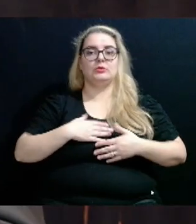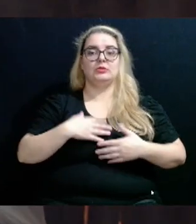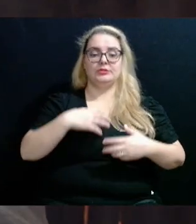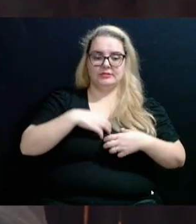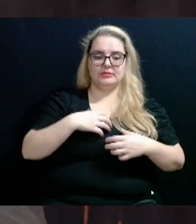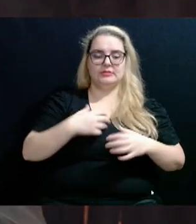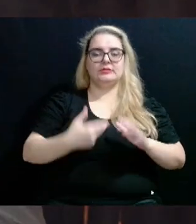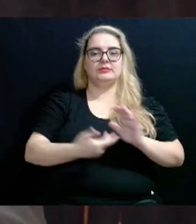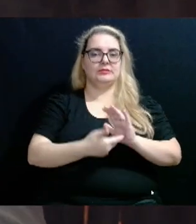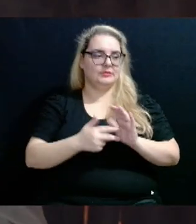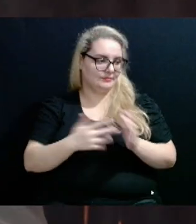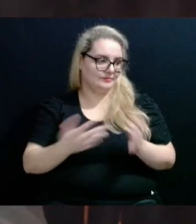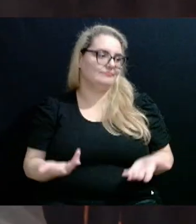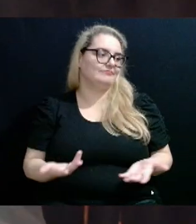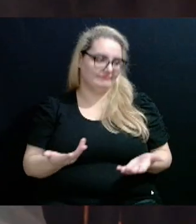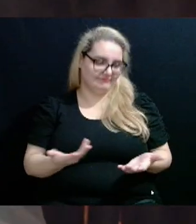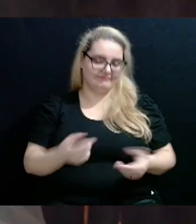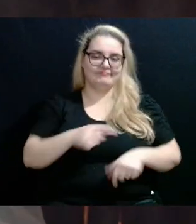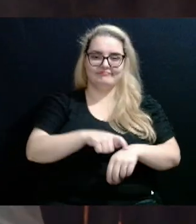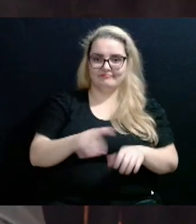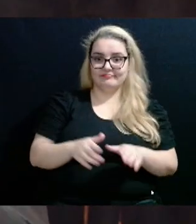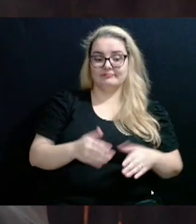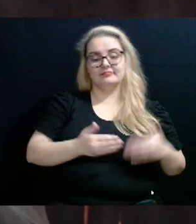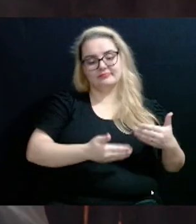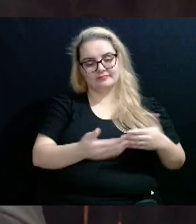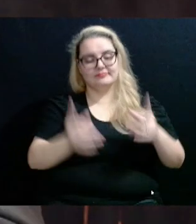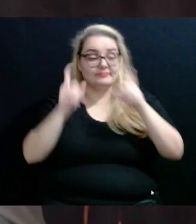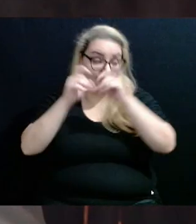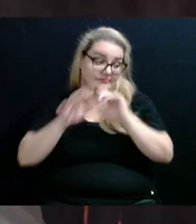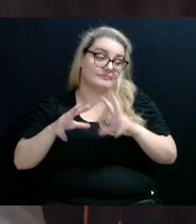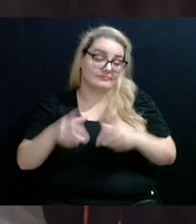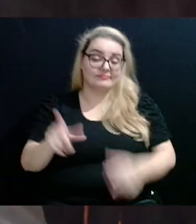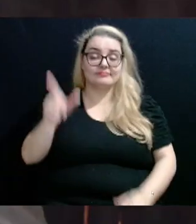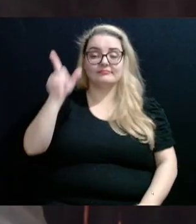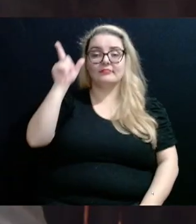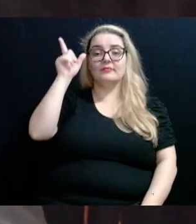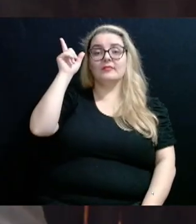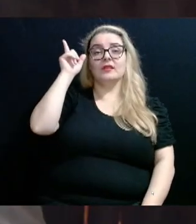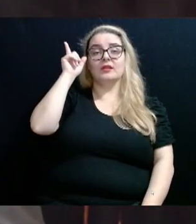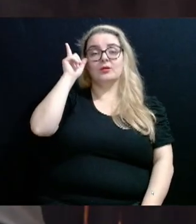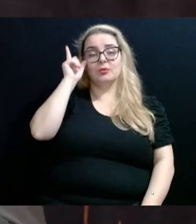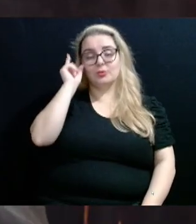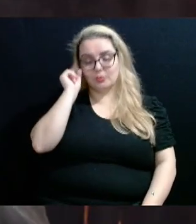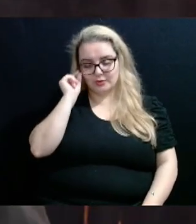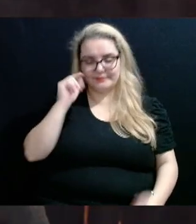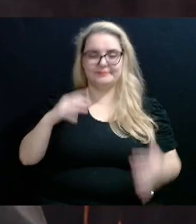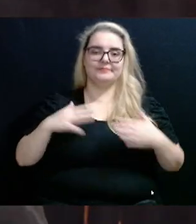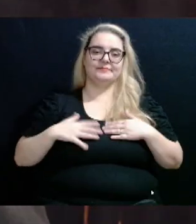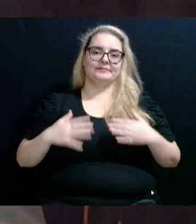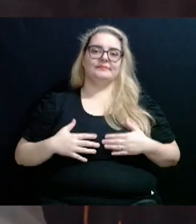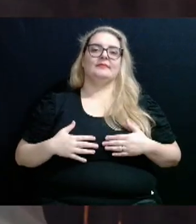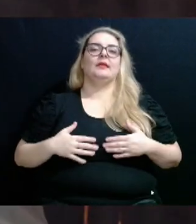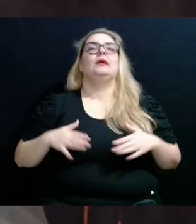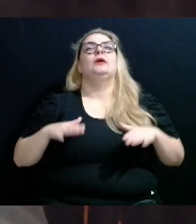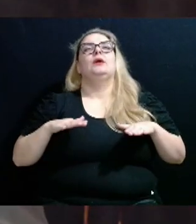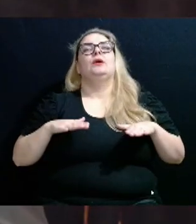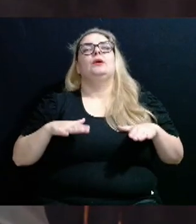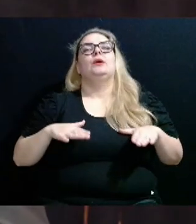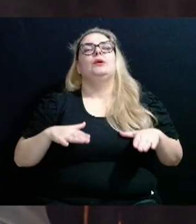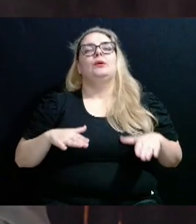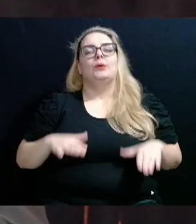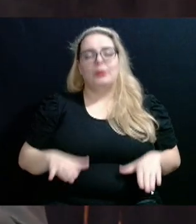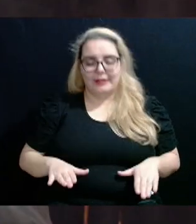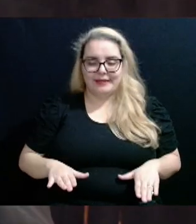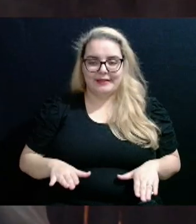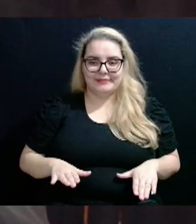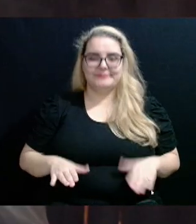momentos difíceis e todo alívio que vem, o corpo se ancora ali para ali poder ter esse momento de